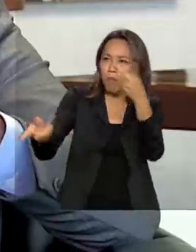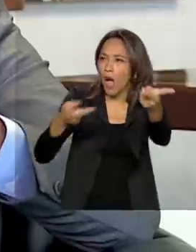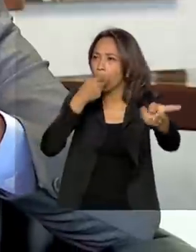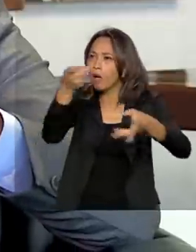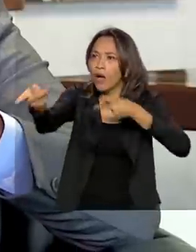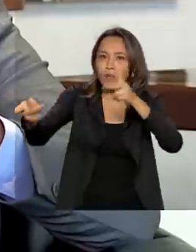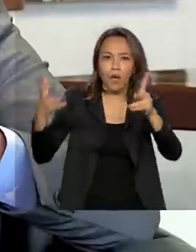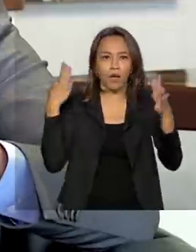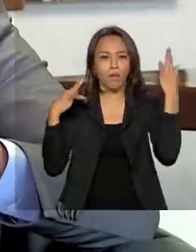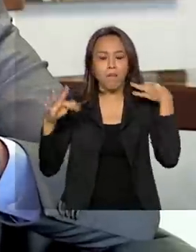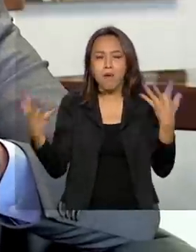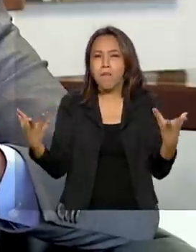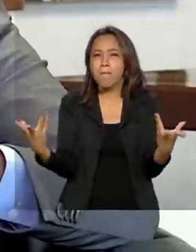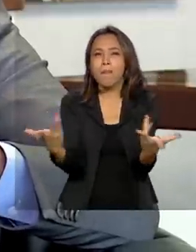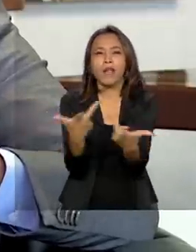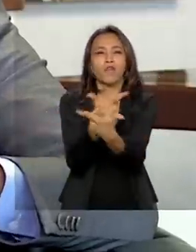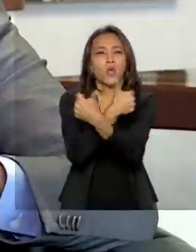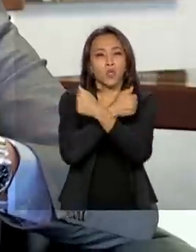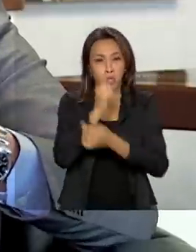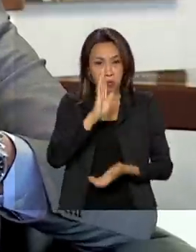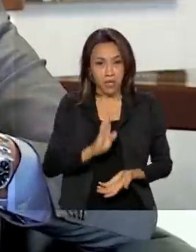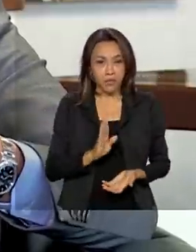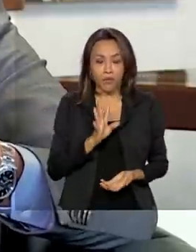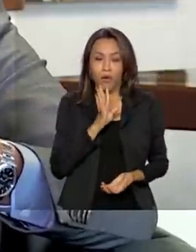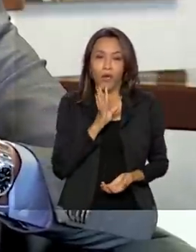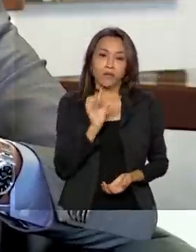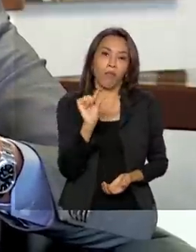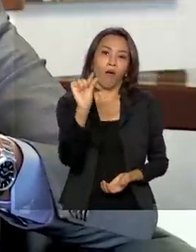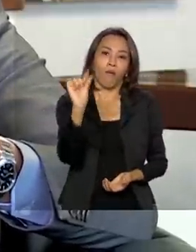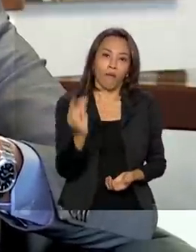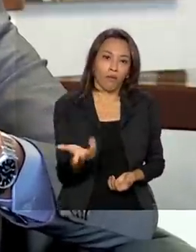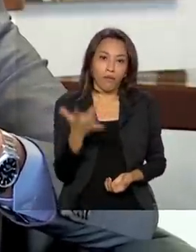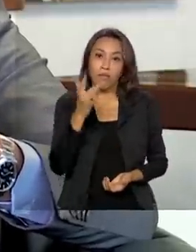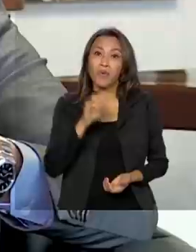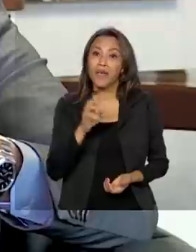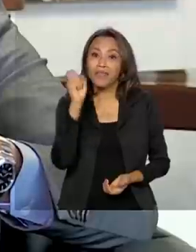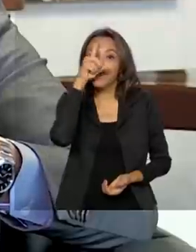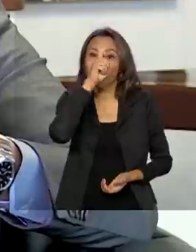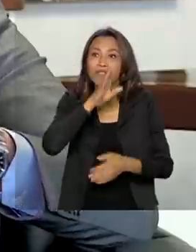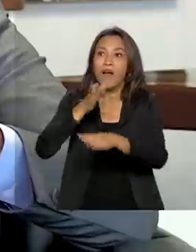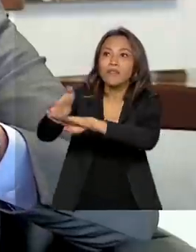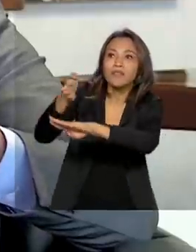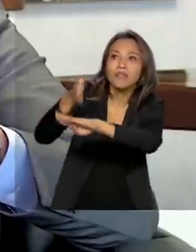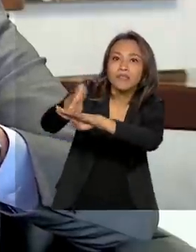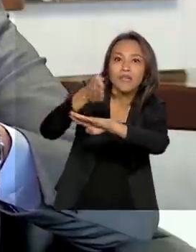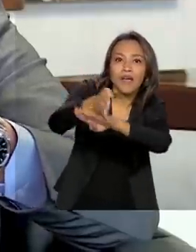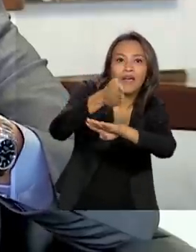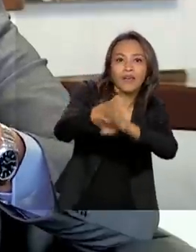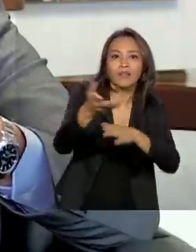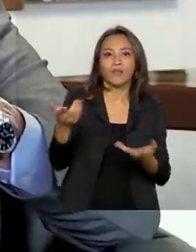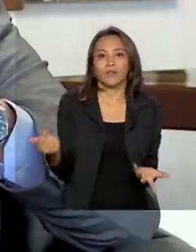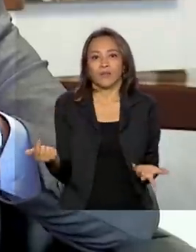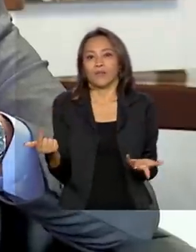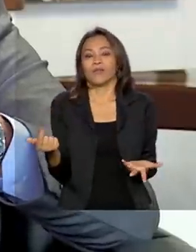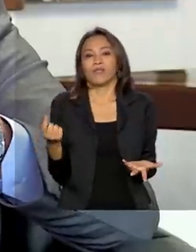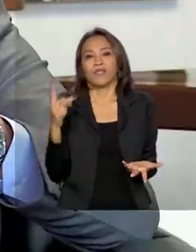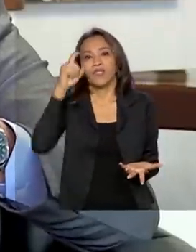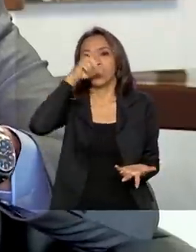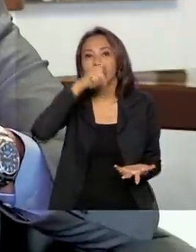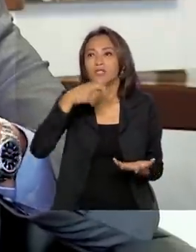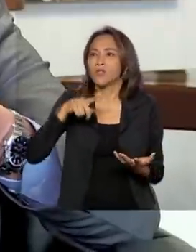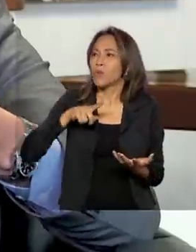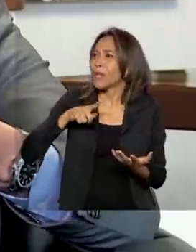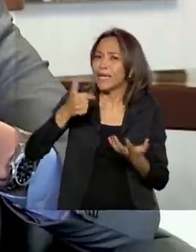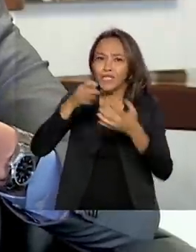que o brasileiro conhece pouco, e conhece pouco porque os acessos não são bons, tem pouca infraestrutura lá para atrair o